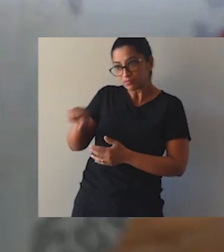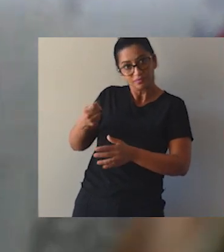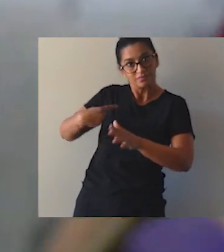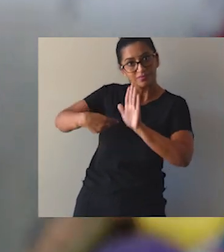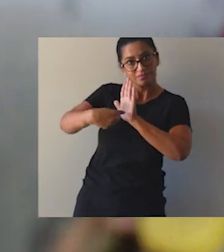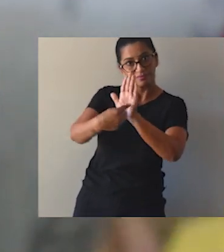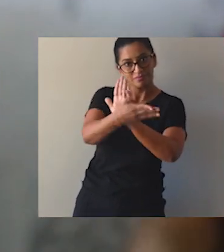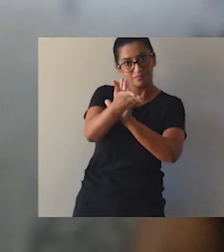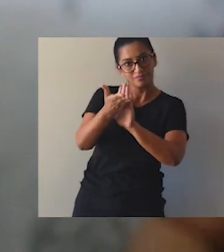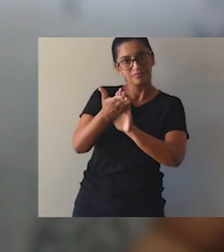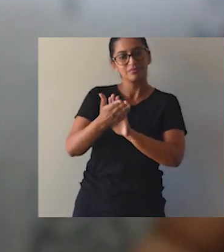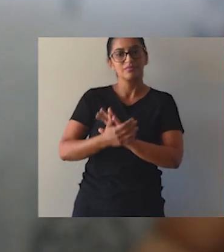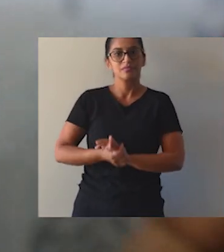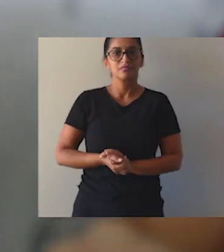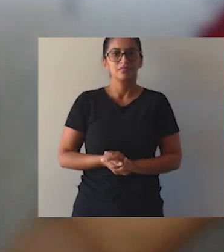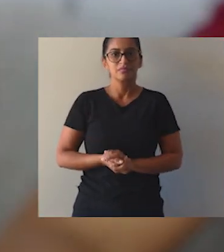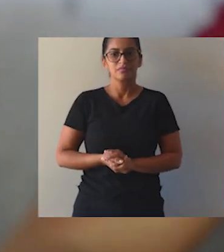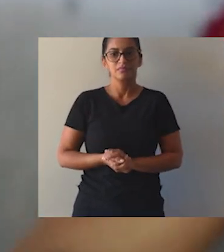Ó, isso aqui